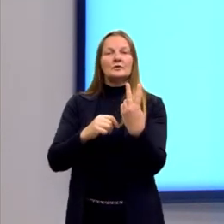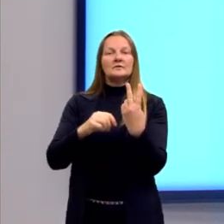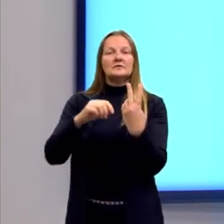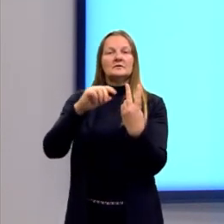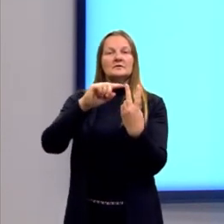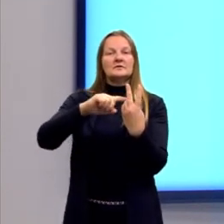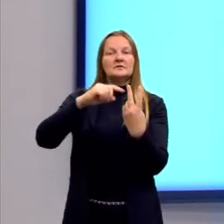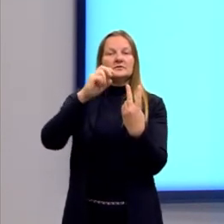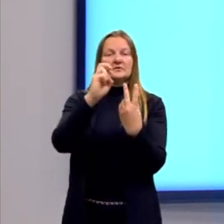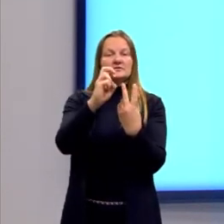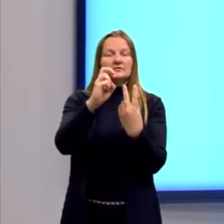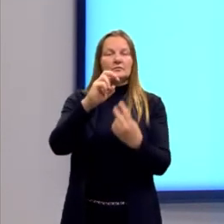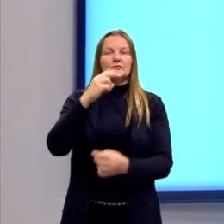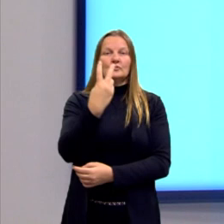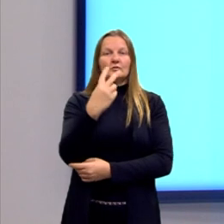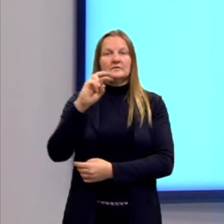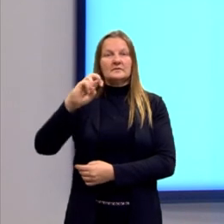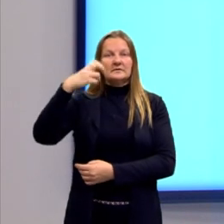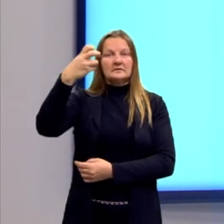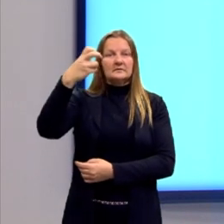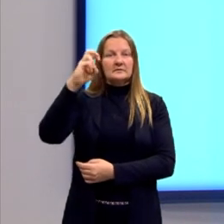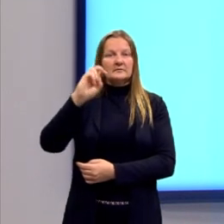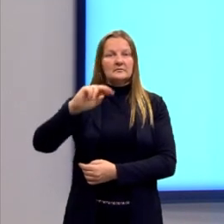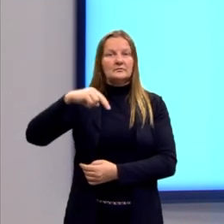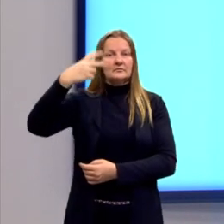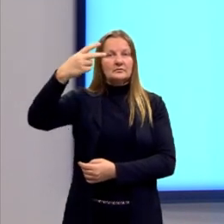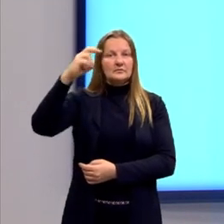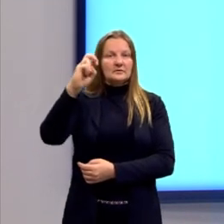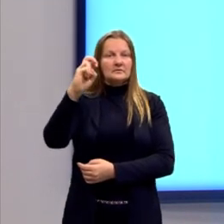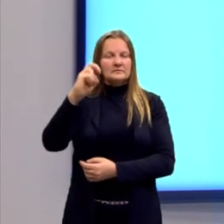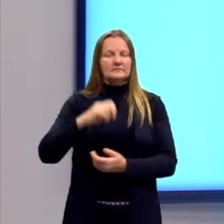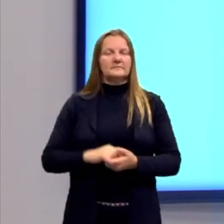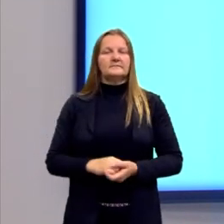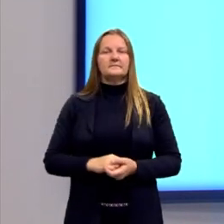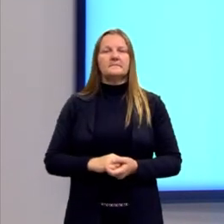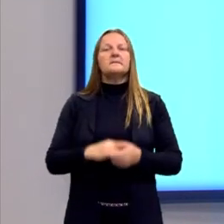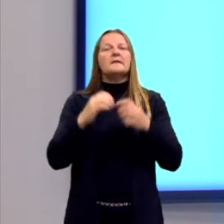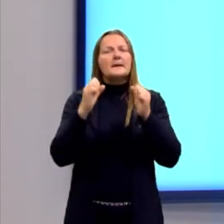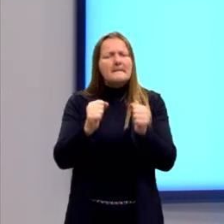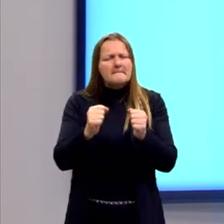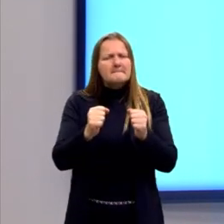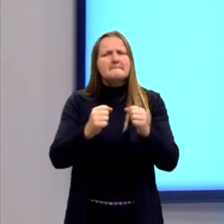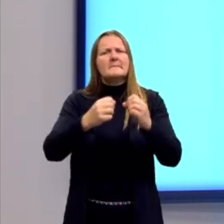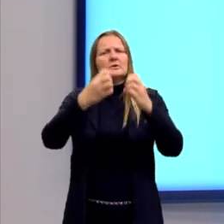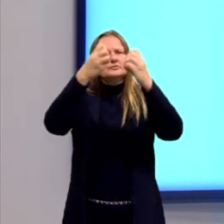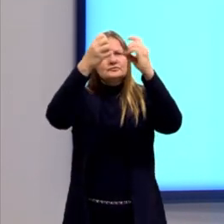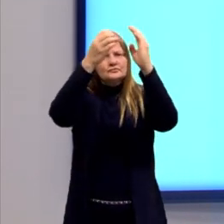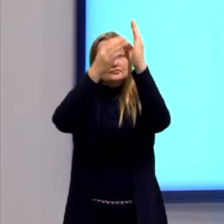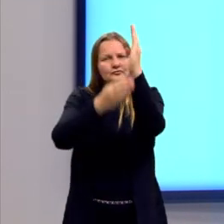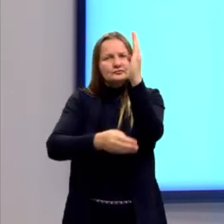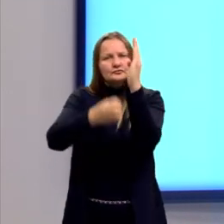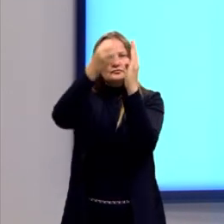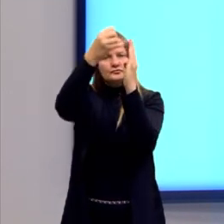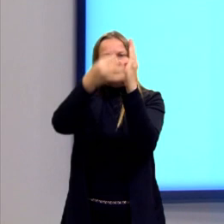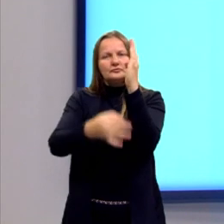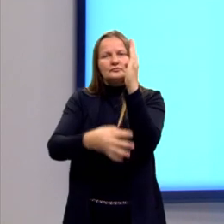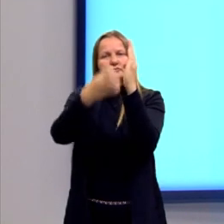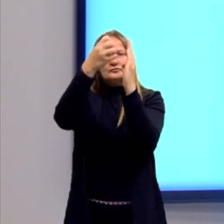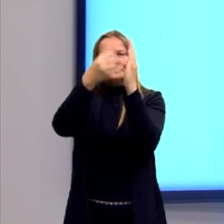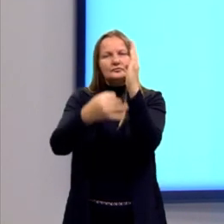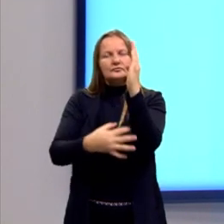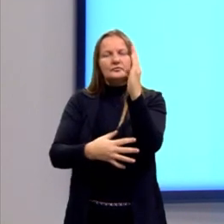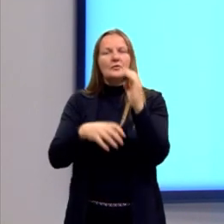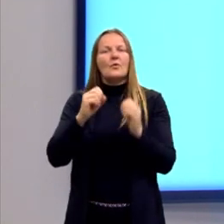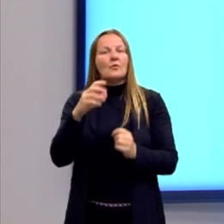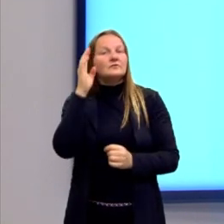2 elevado a 5 esse formato pode fazer a decomposição não é para chegar em 2 elevado a